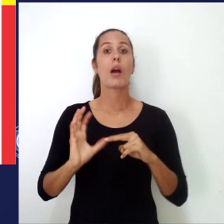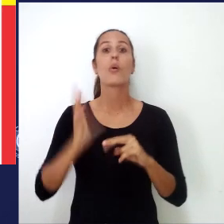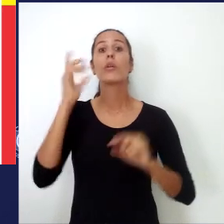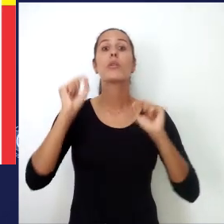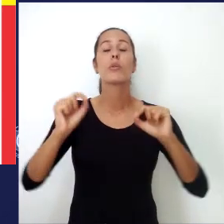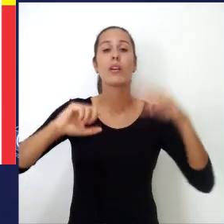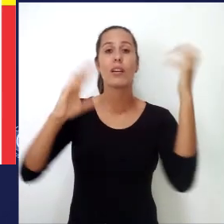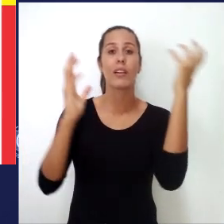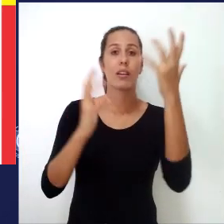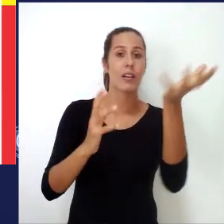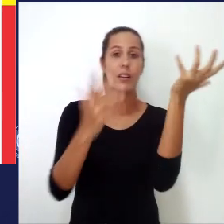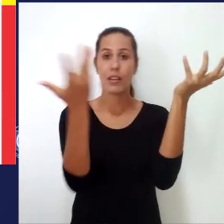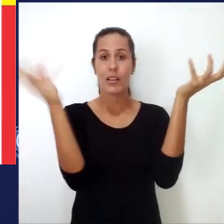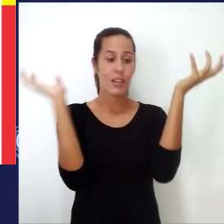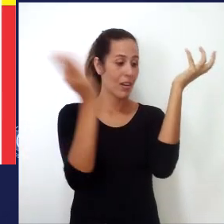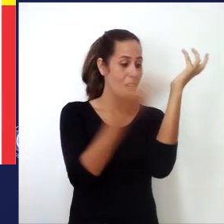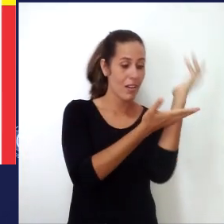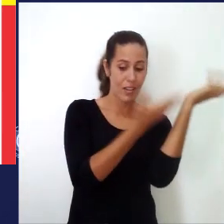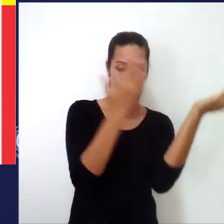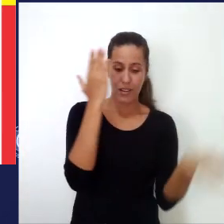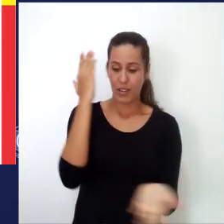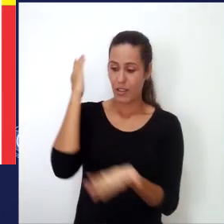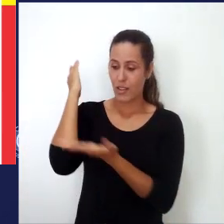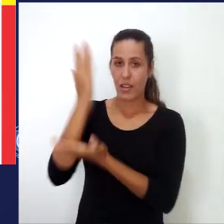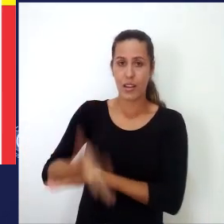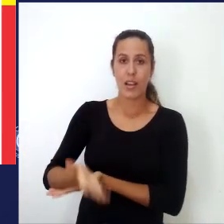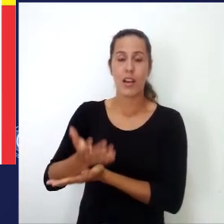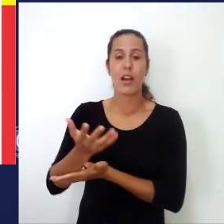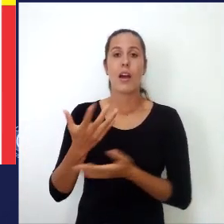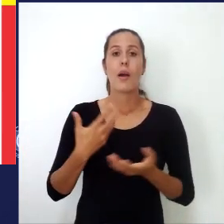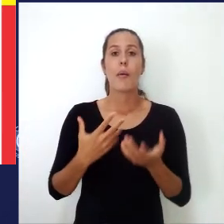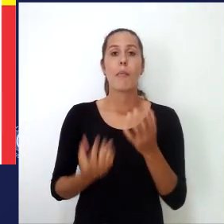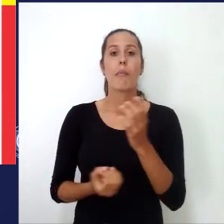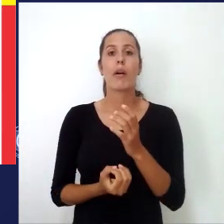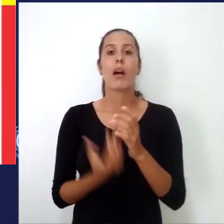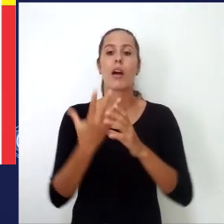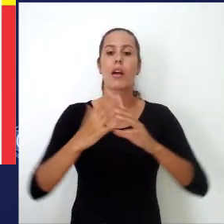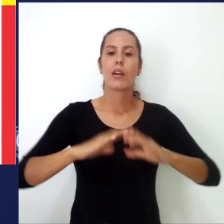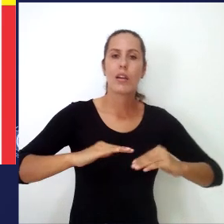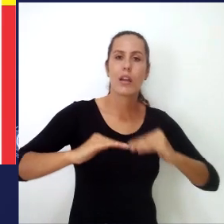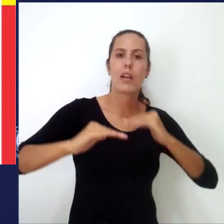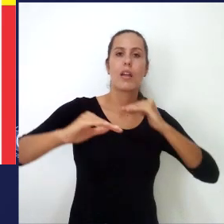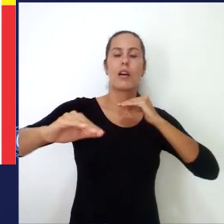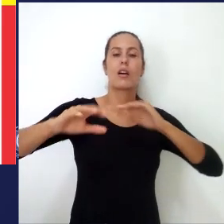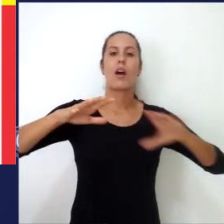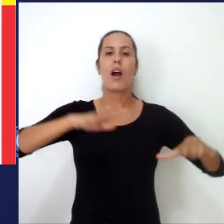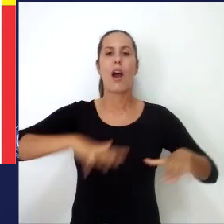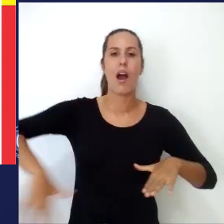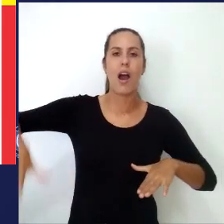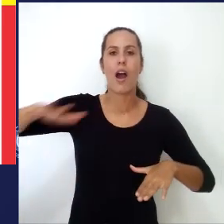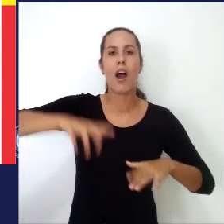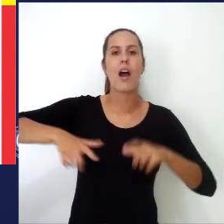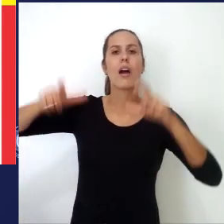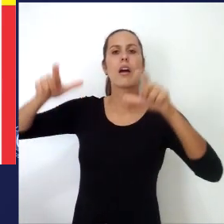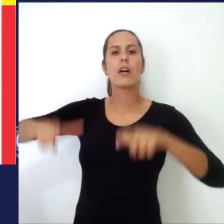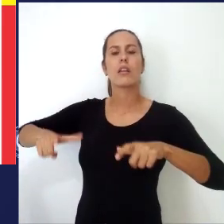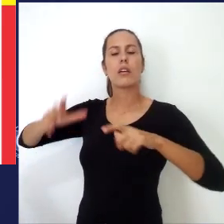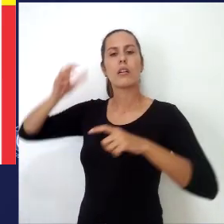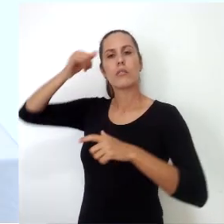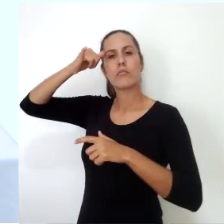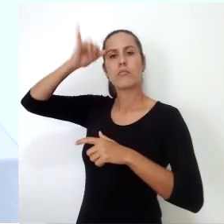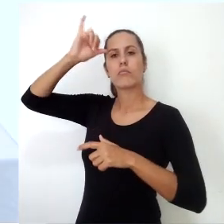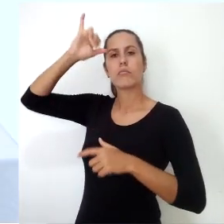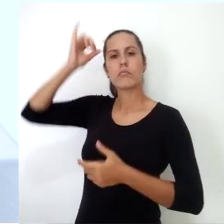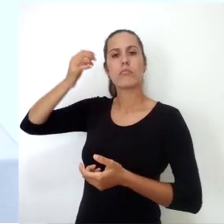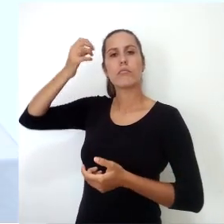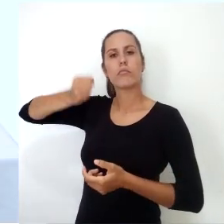a desmatação. Isso para quê? Para a criação de áreas de pasto para gado. Ou